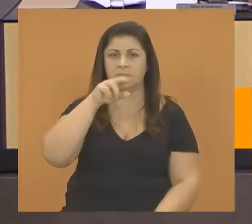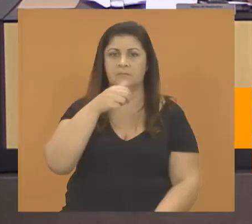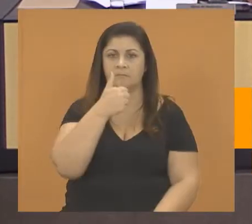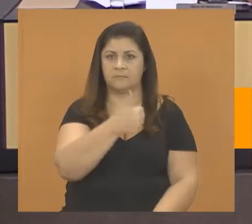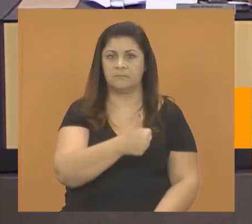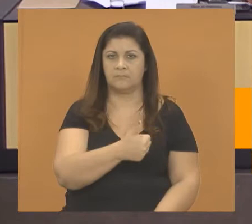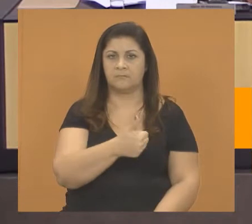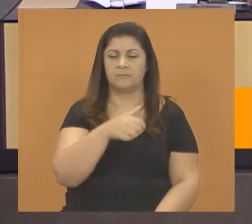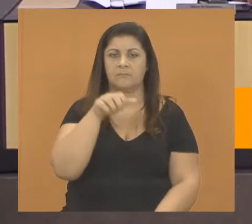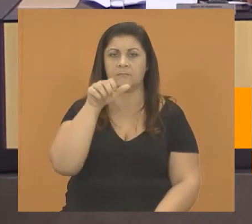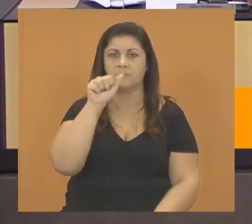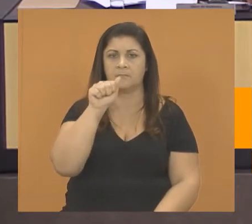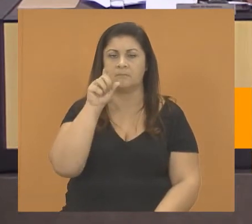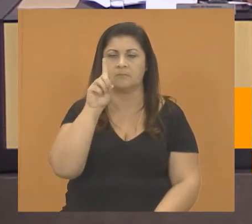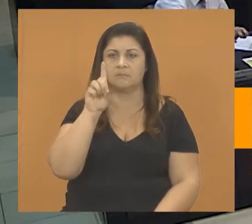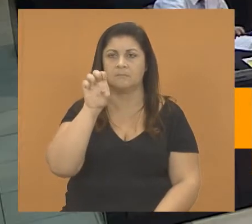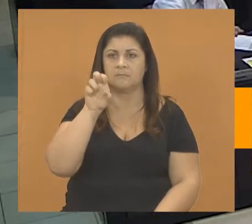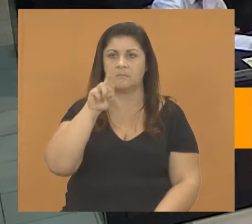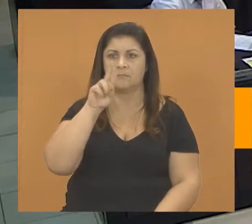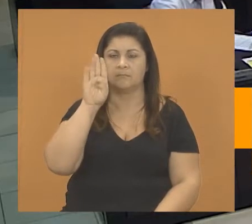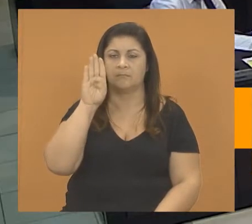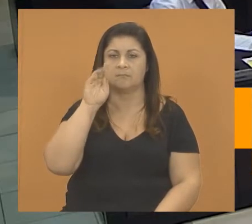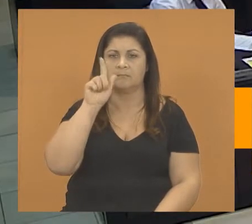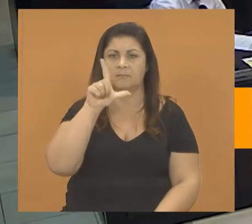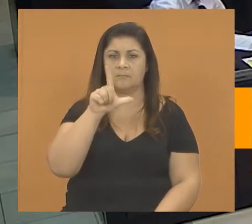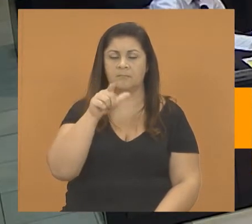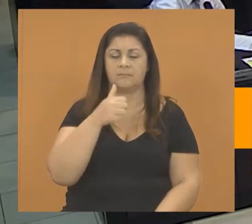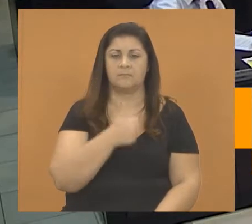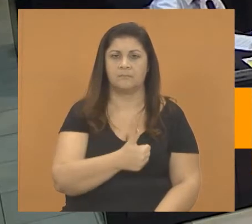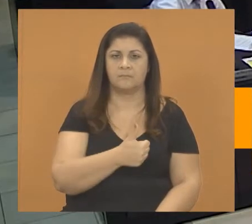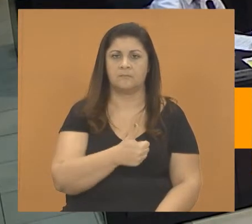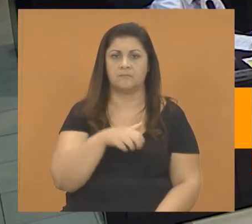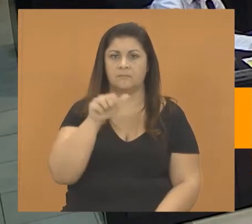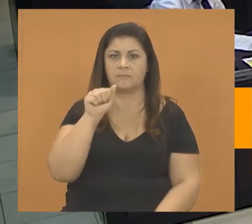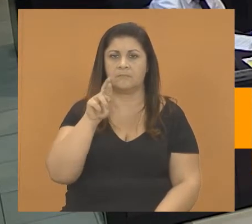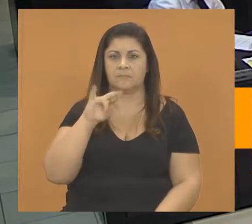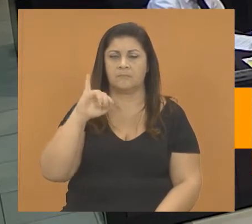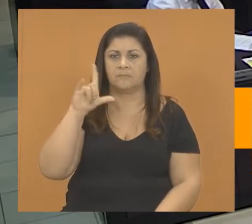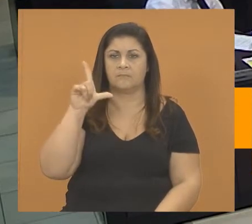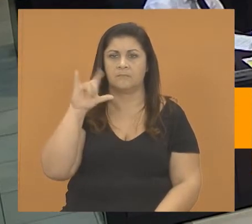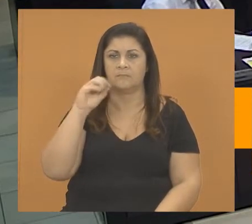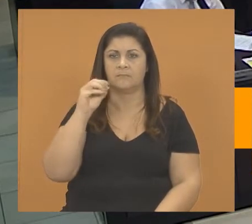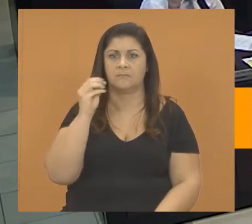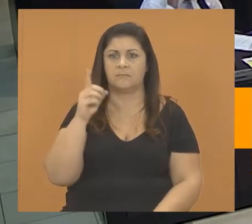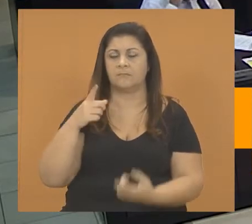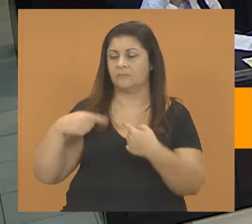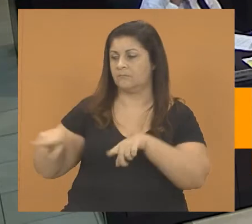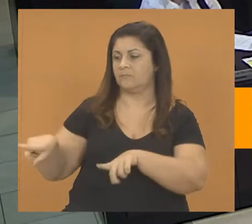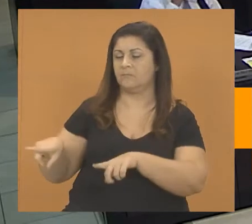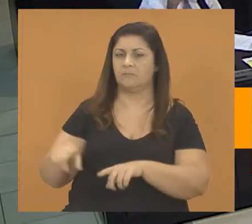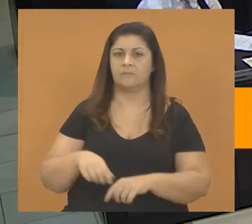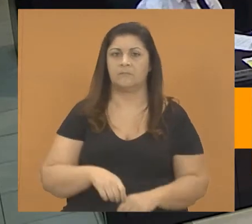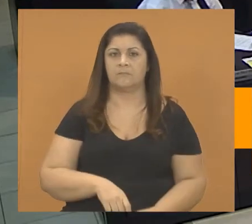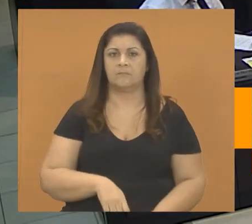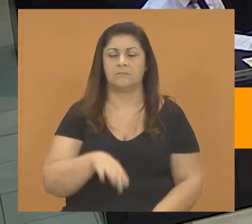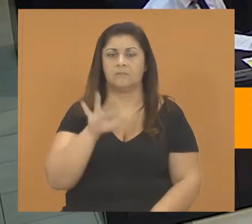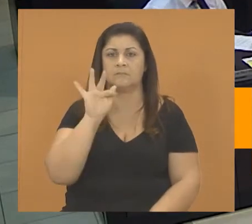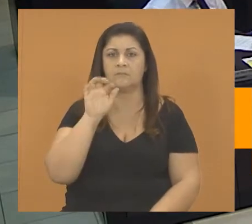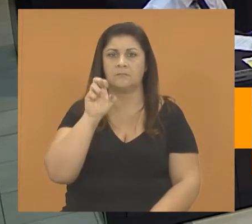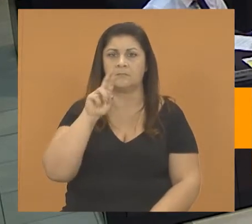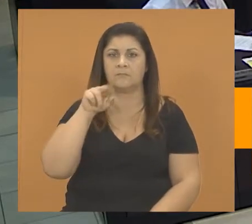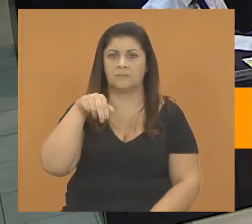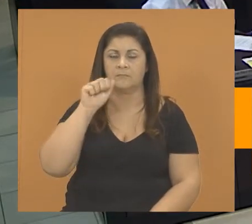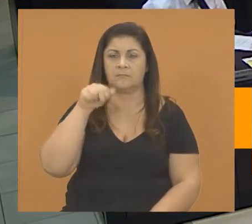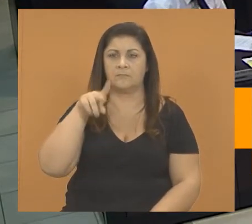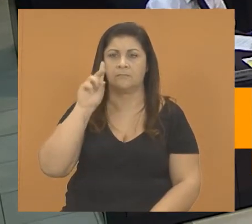vota o vereador aderbal sodré favorável como vota vereador mário batista contrário como voto o vereador fernando da ótica